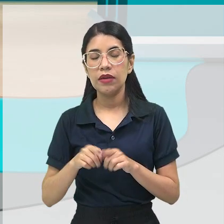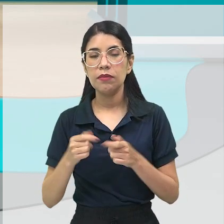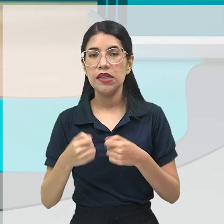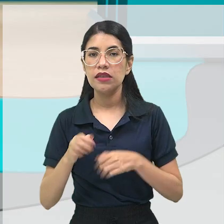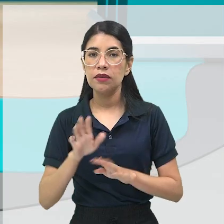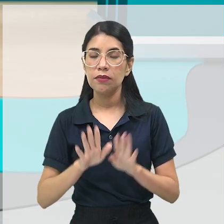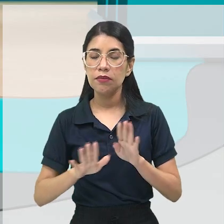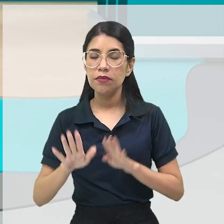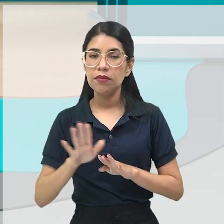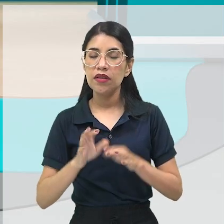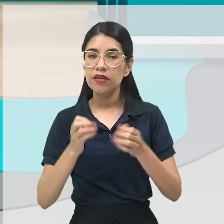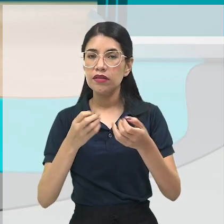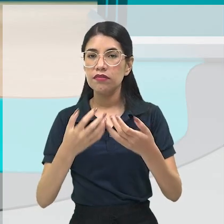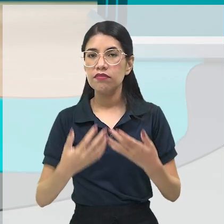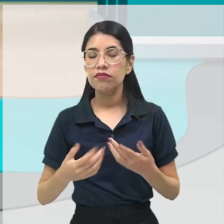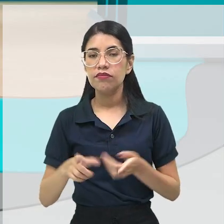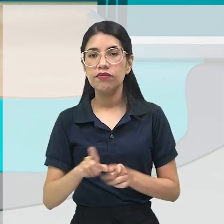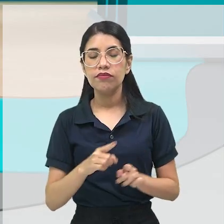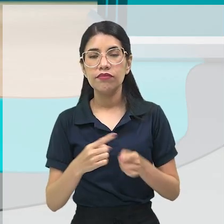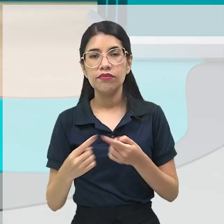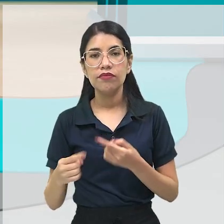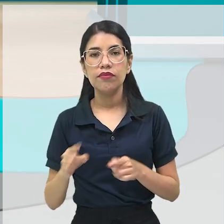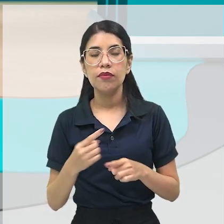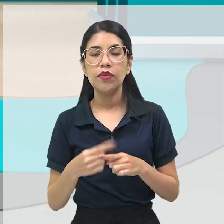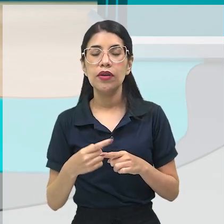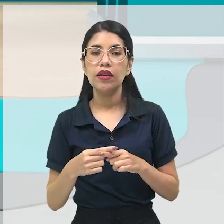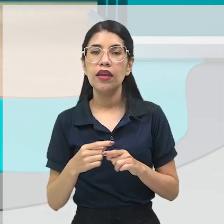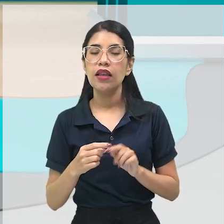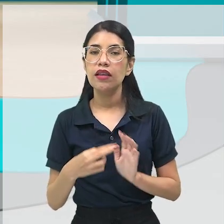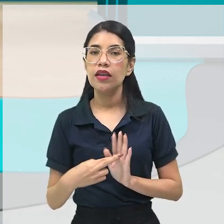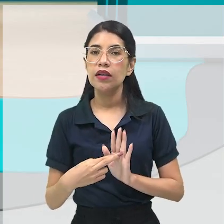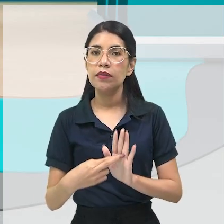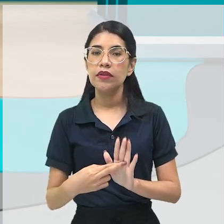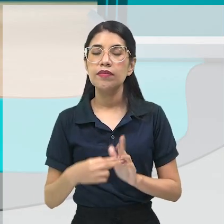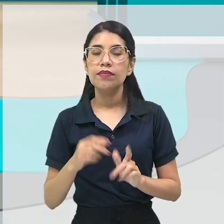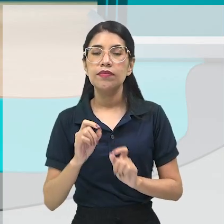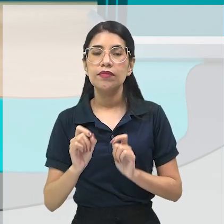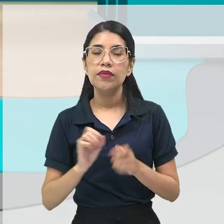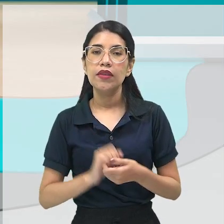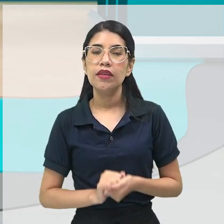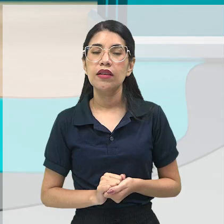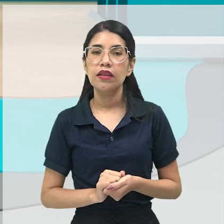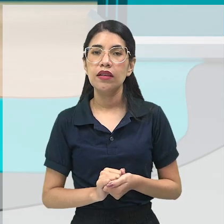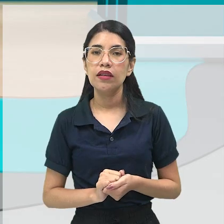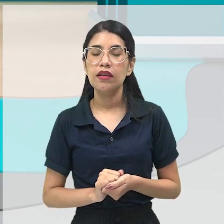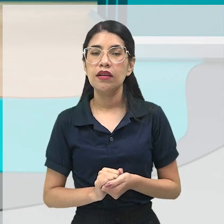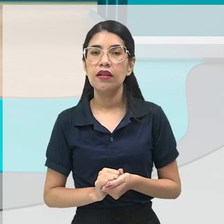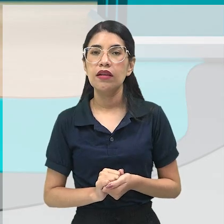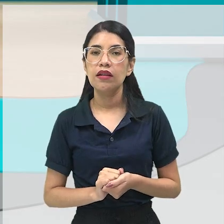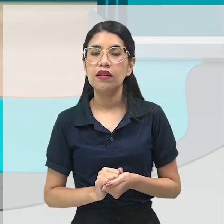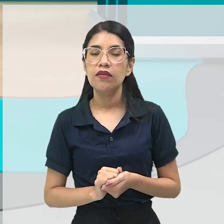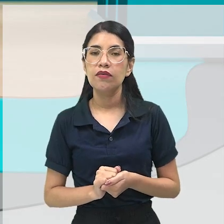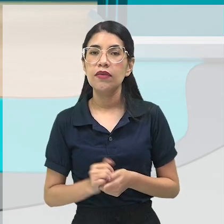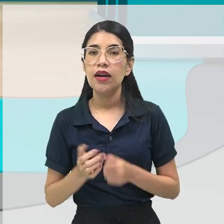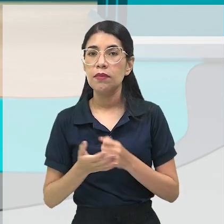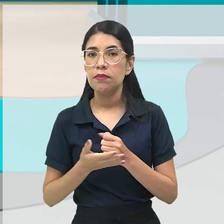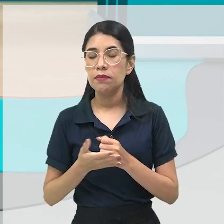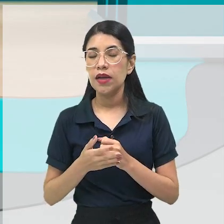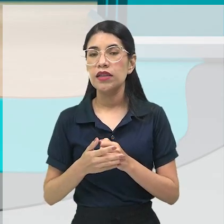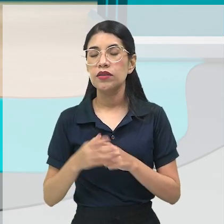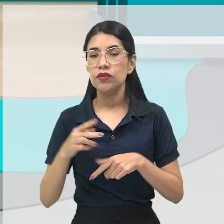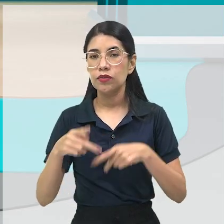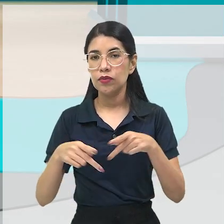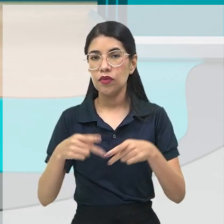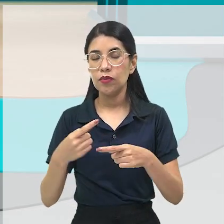quando falamos dessa questão da música, porque ela vai representar o quê? A essência do povo. Afinal, nós